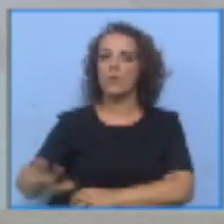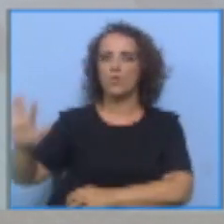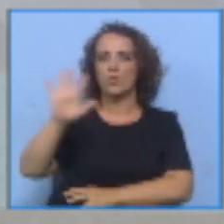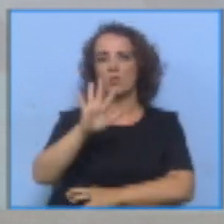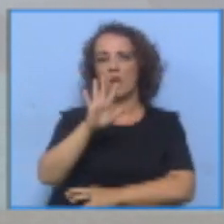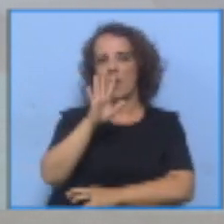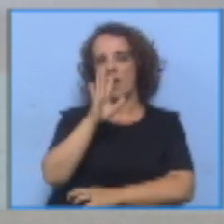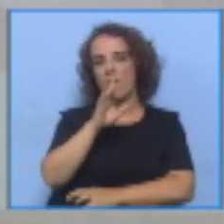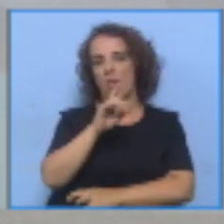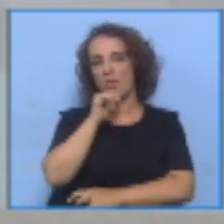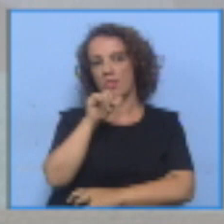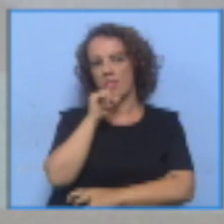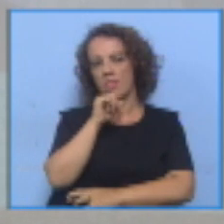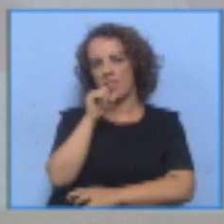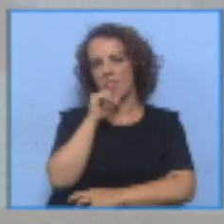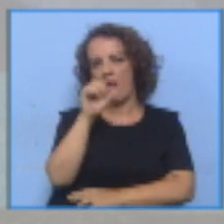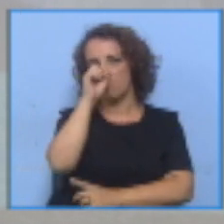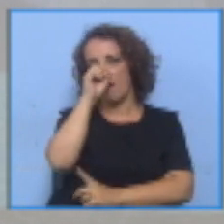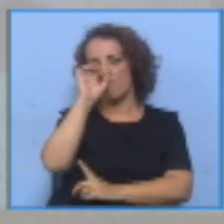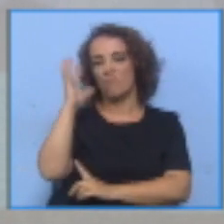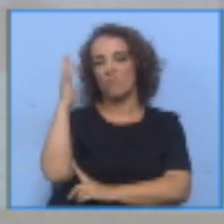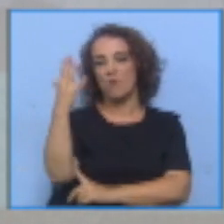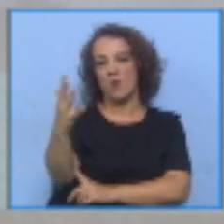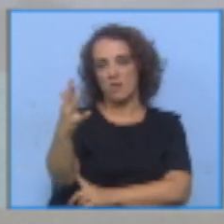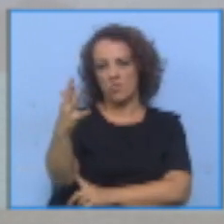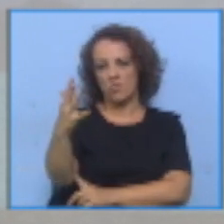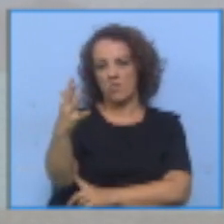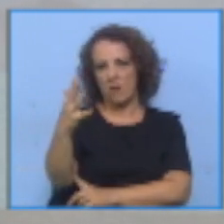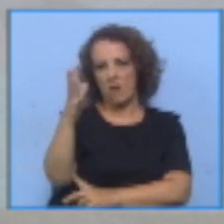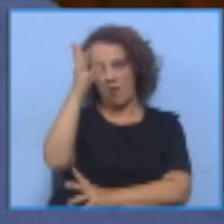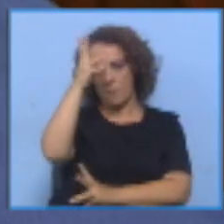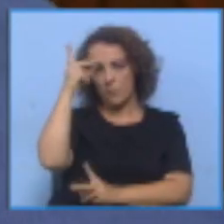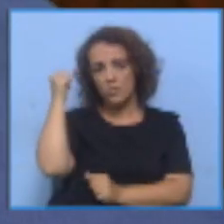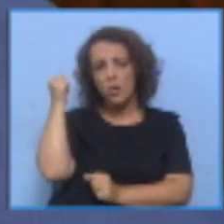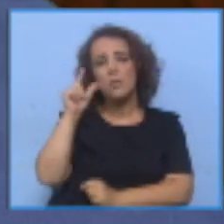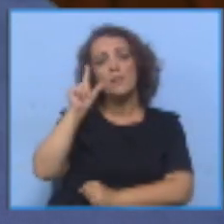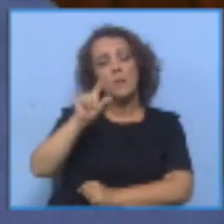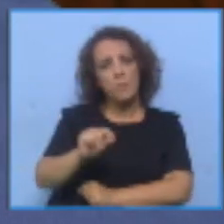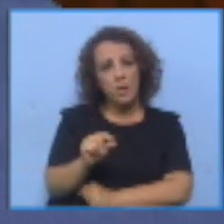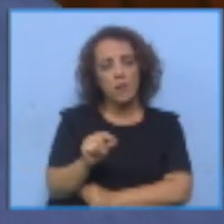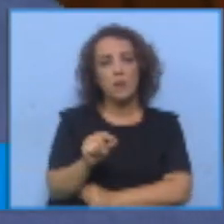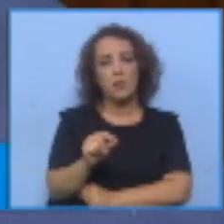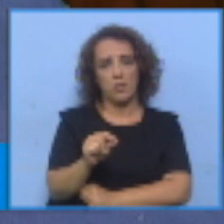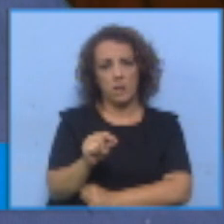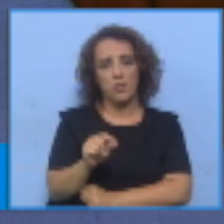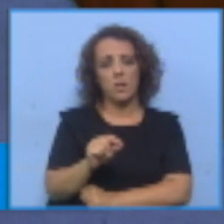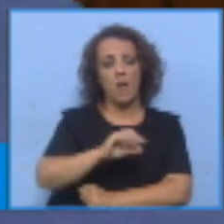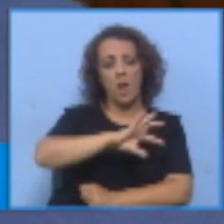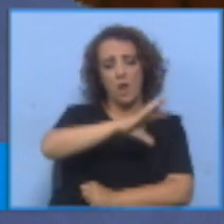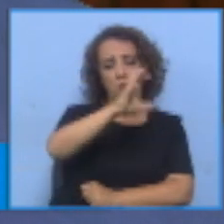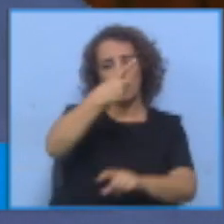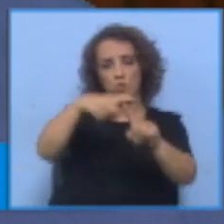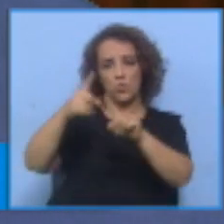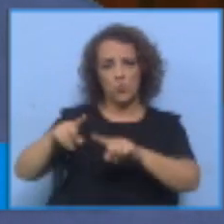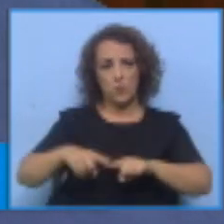com a floresta, neste caso a amazónica, mas que temos também com outros lugares do planeta.